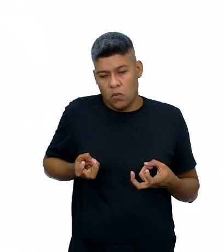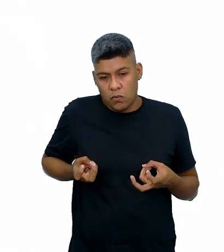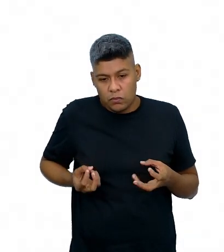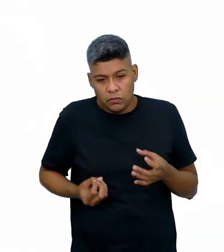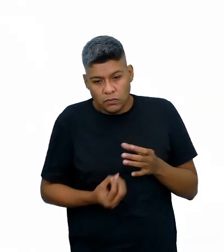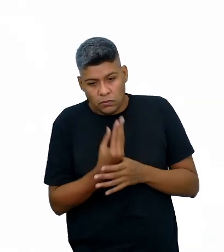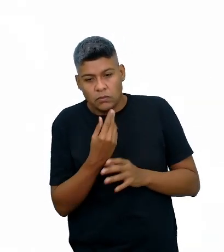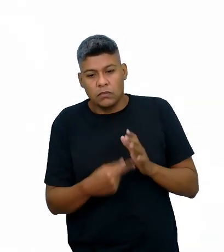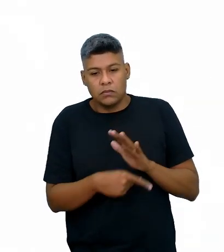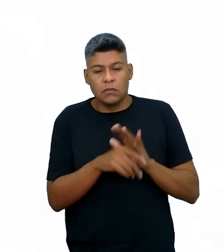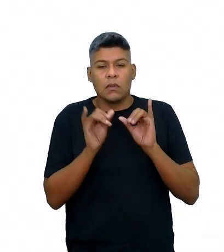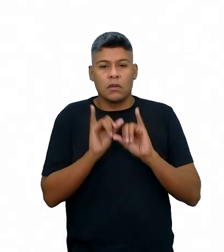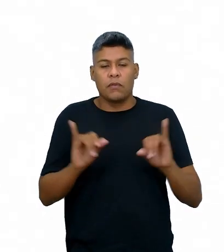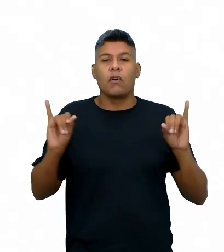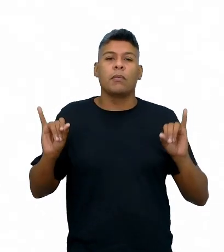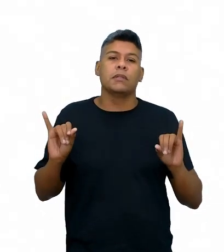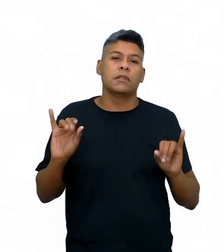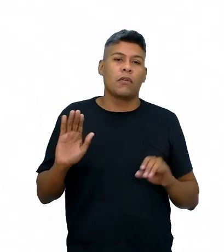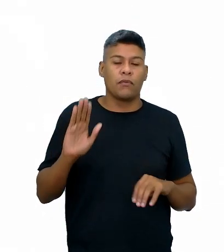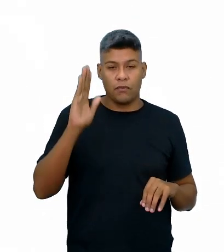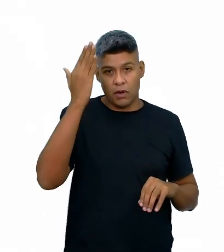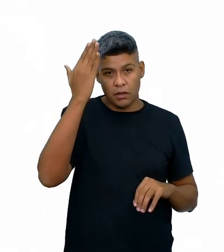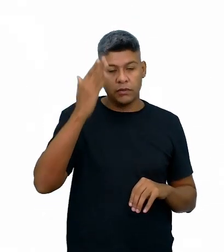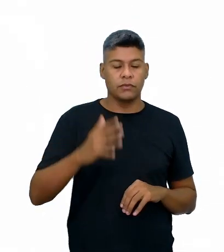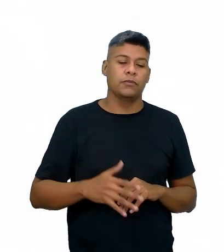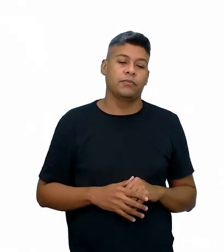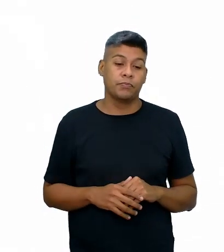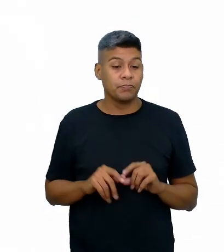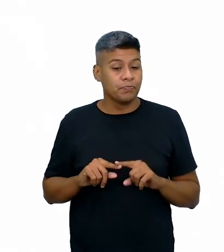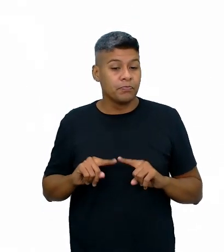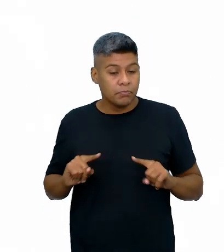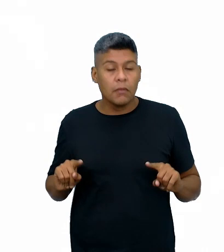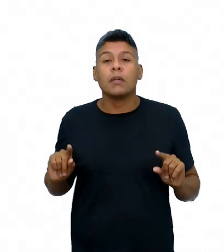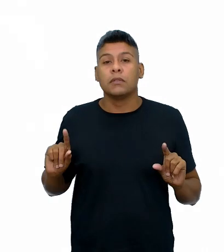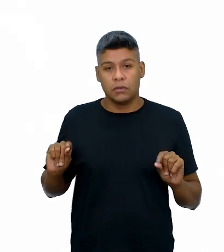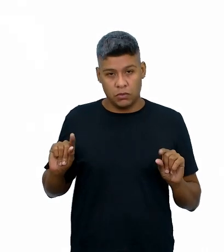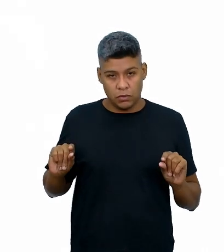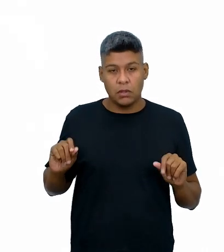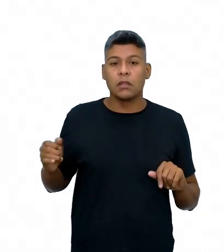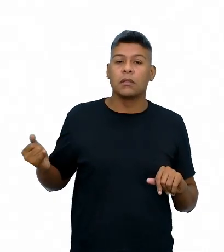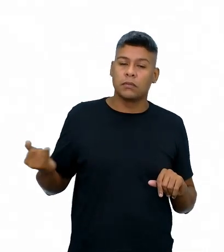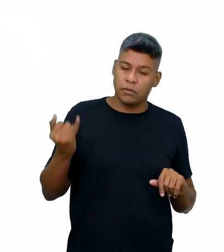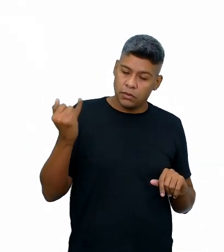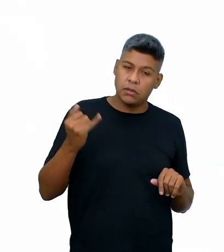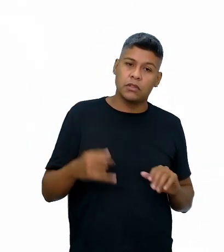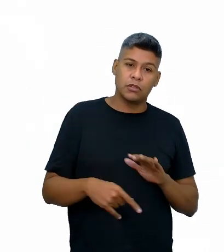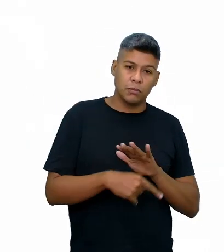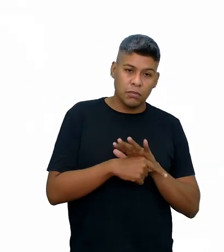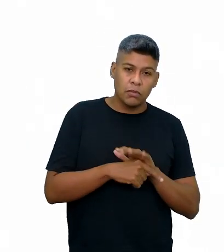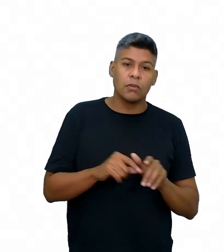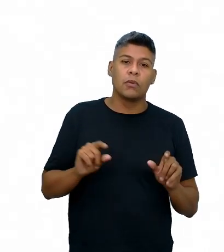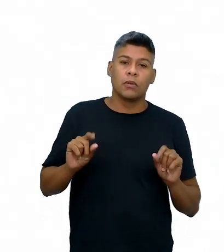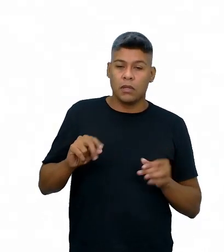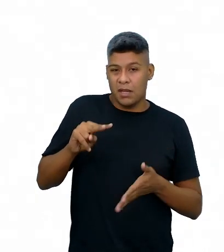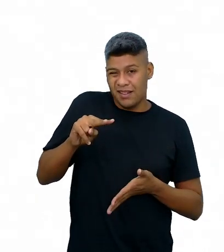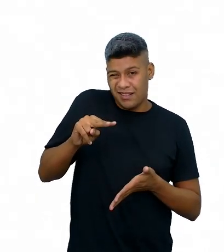produzir uma notícia falsa, uma fake news, mas é importante que seja feita uma leitura